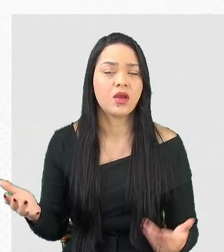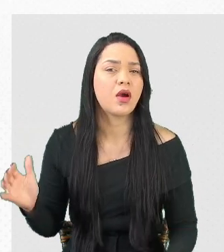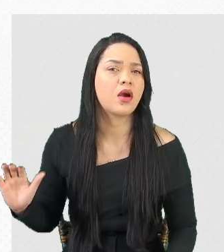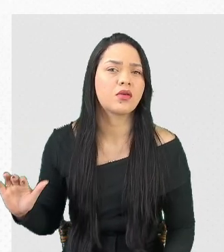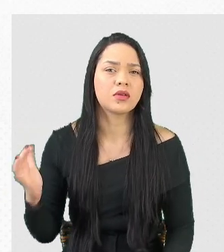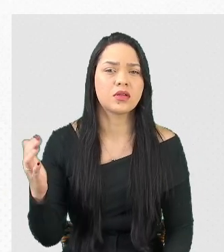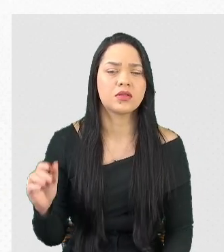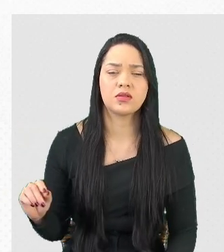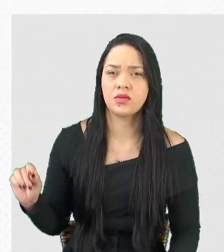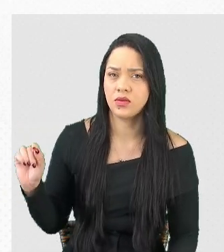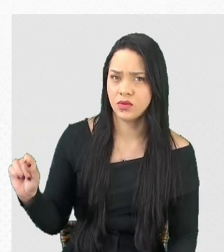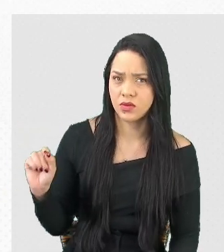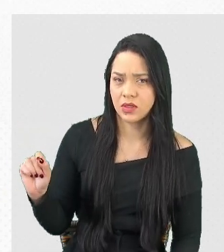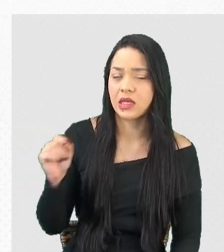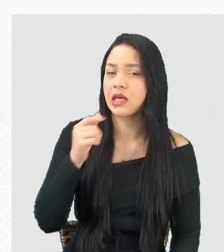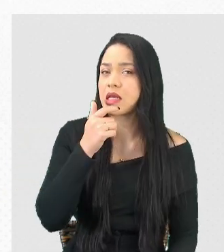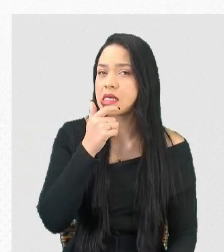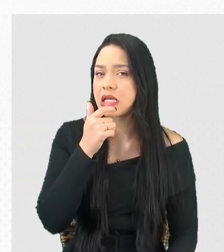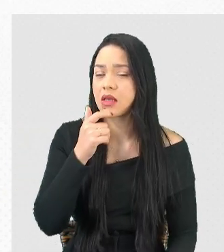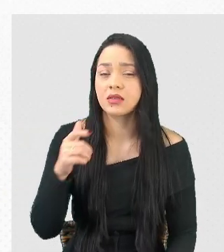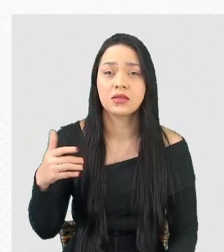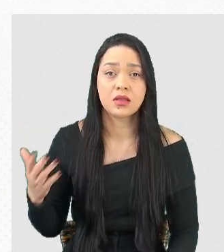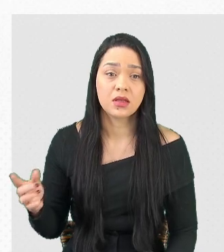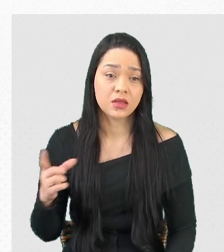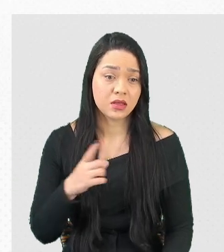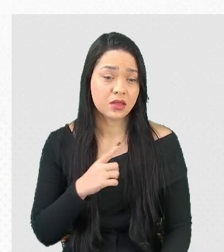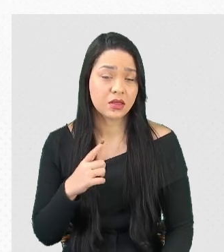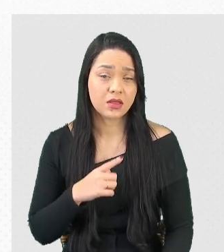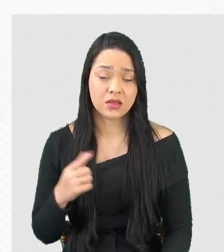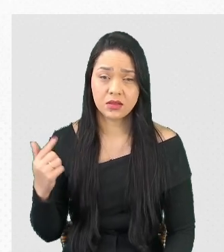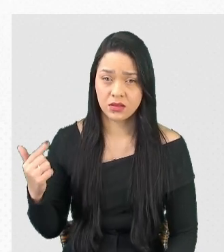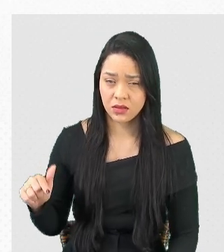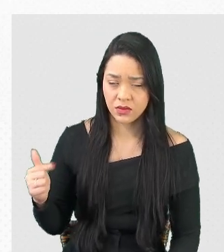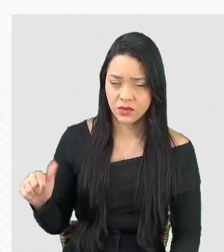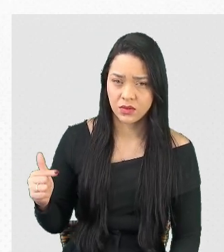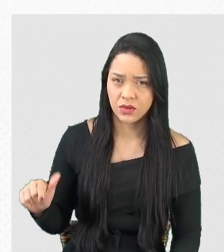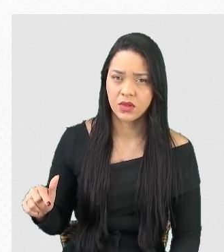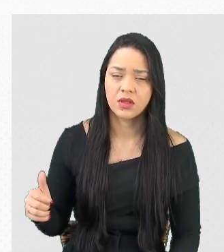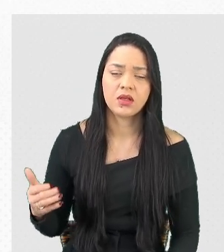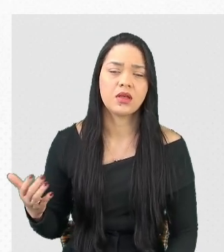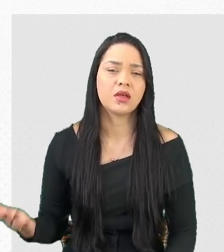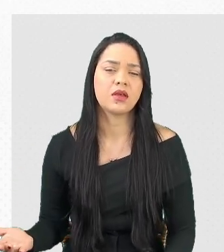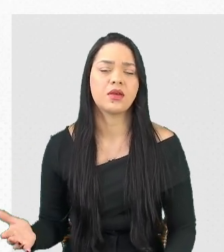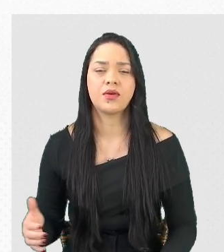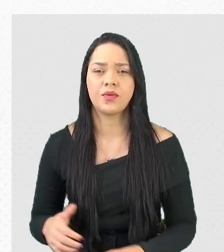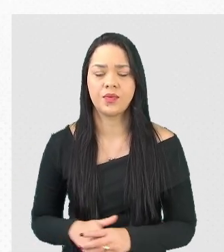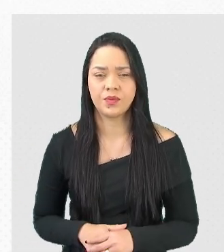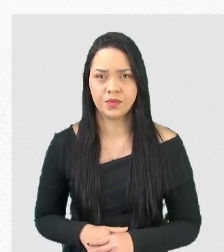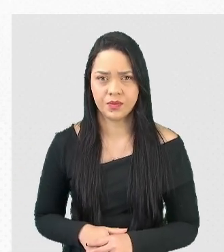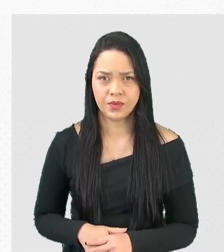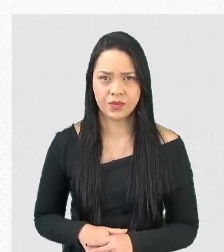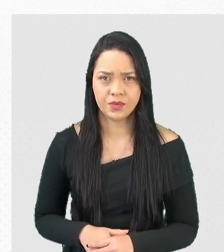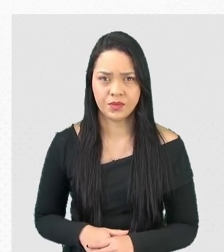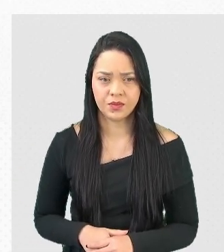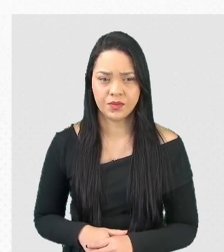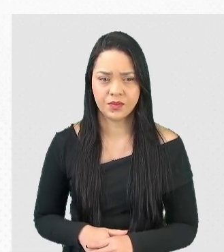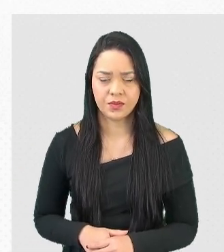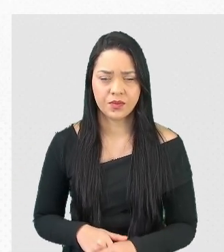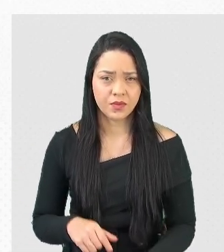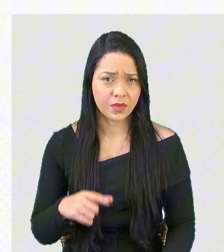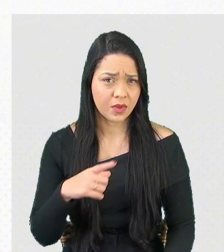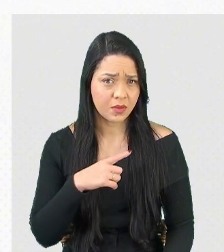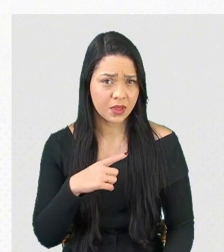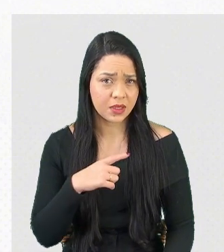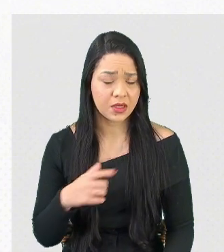mais para se ter, E aí, claro, gente,